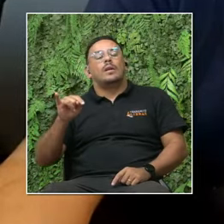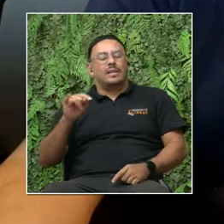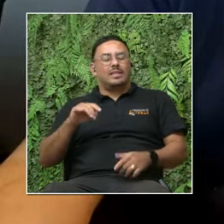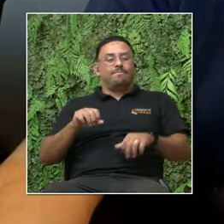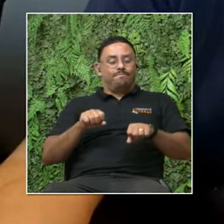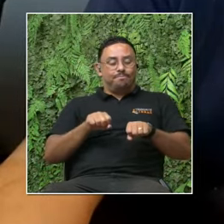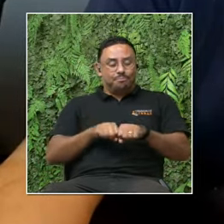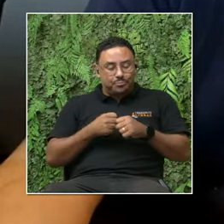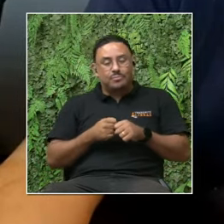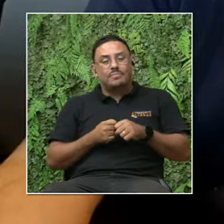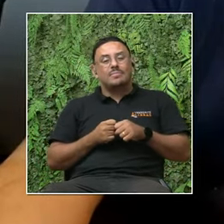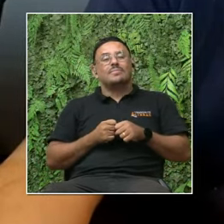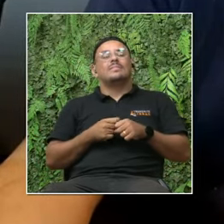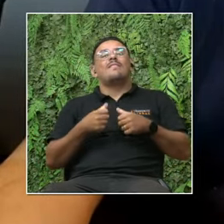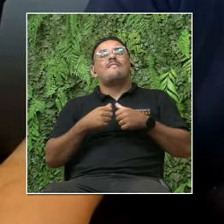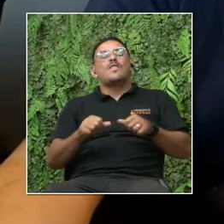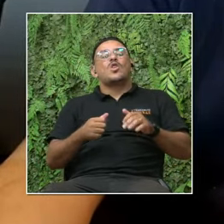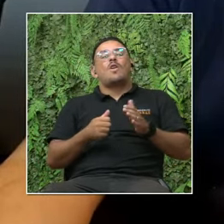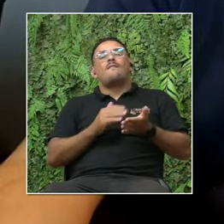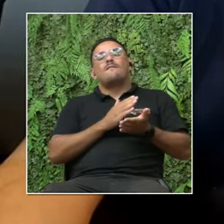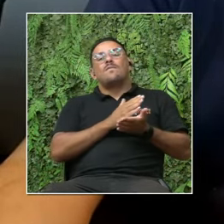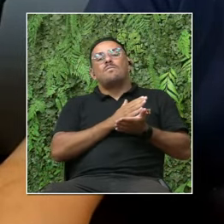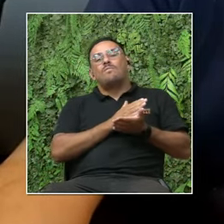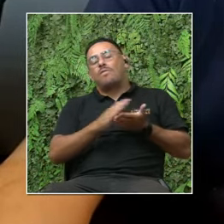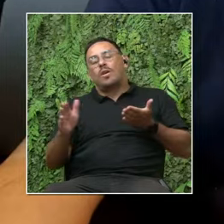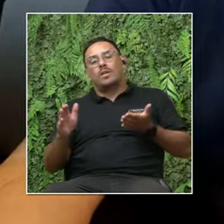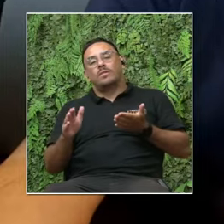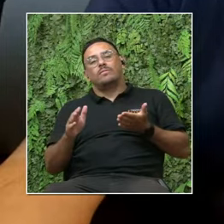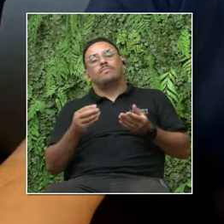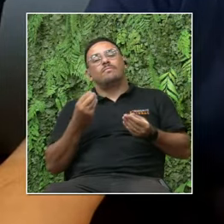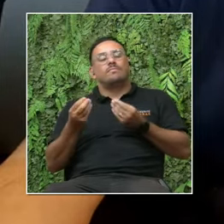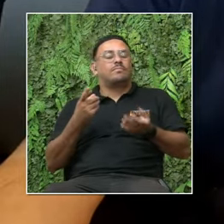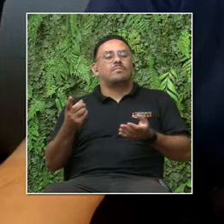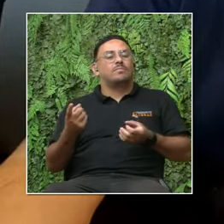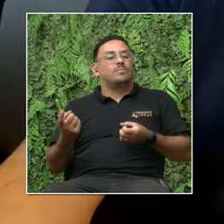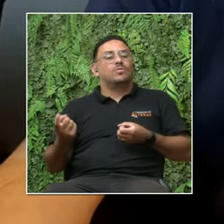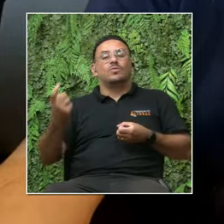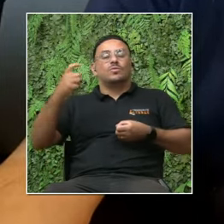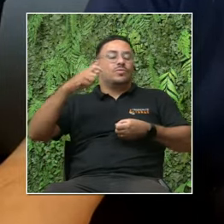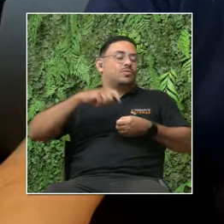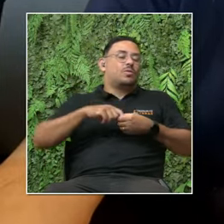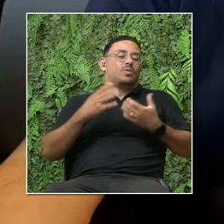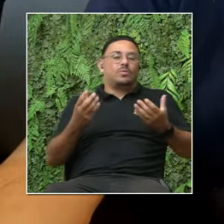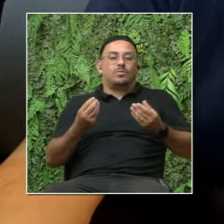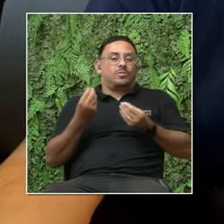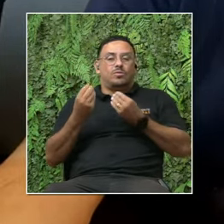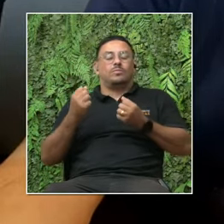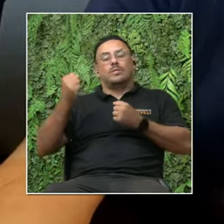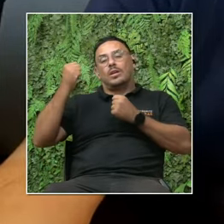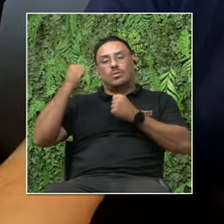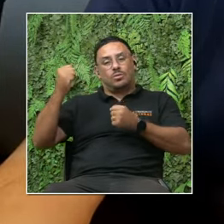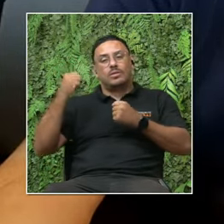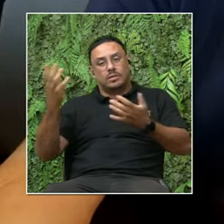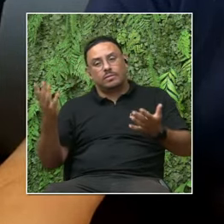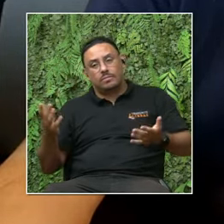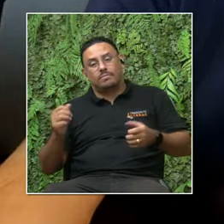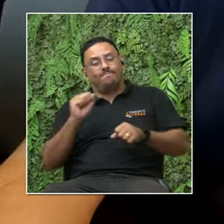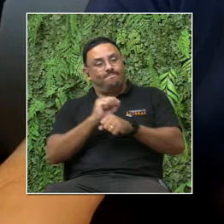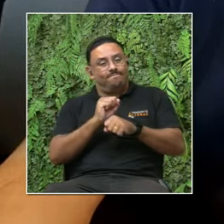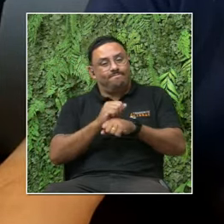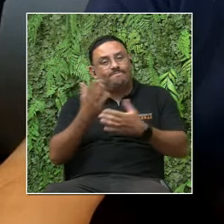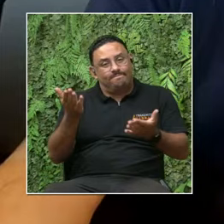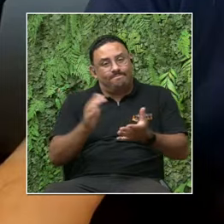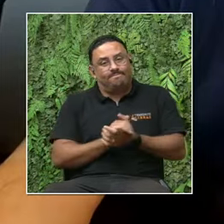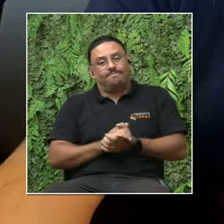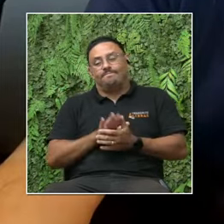feio ele ficou fora aquela Temporada e convenhamos ele não voltou como a torcida no caso esperava